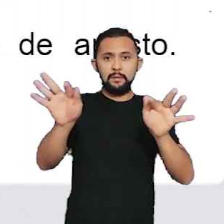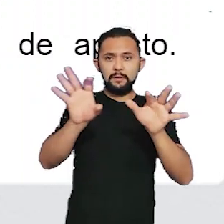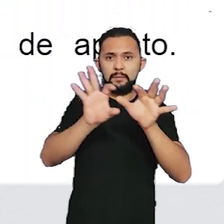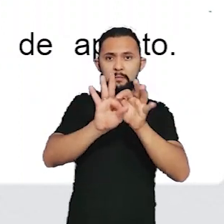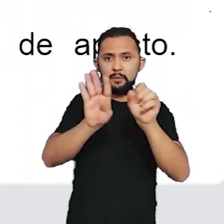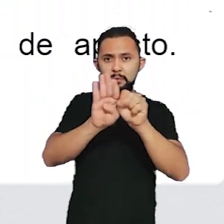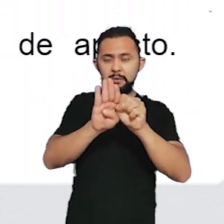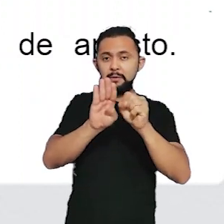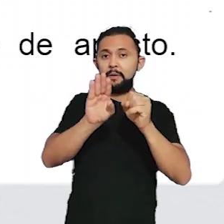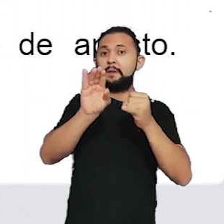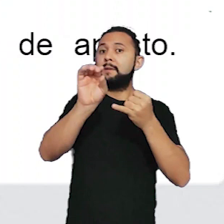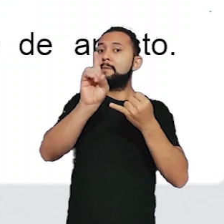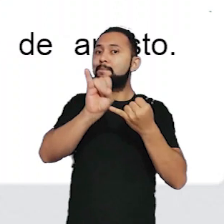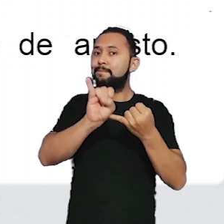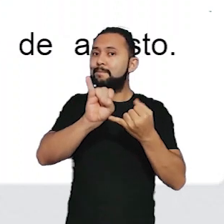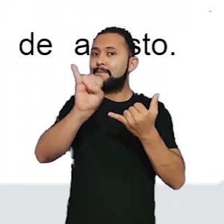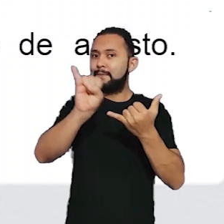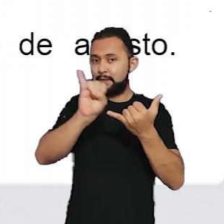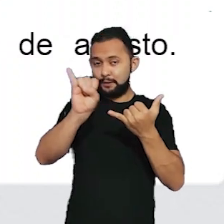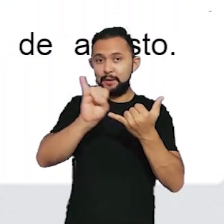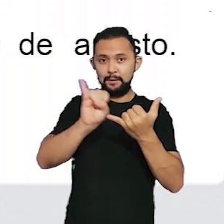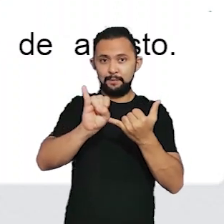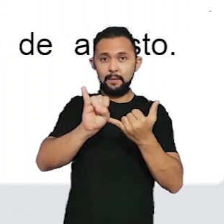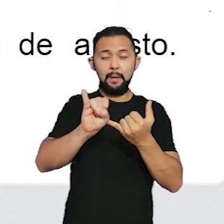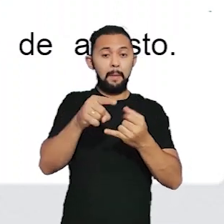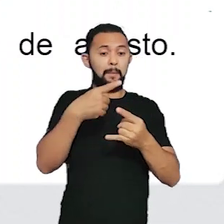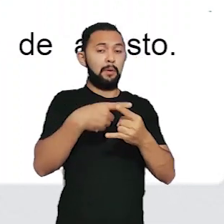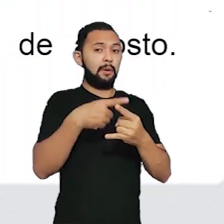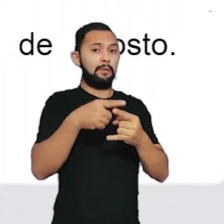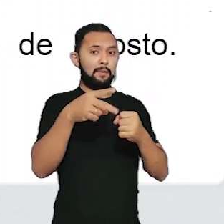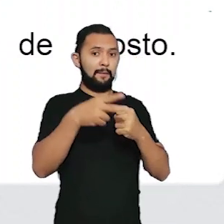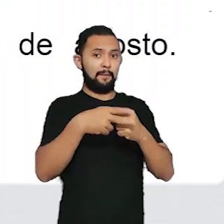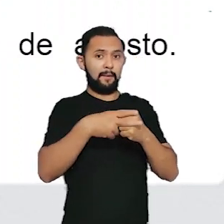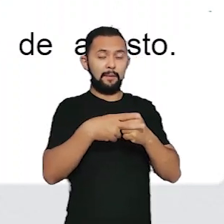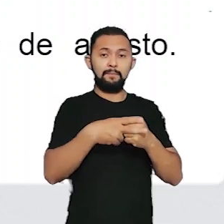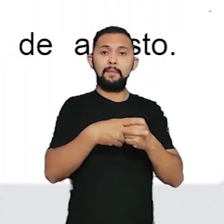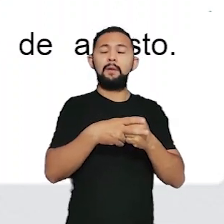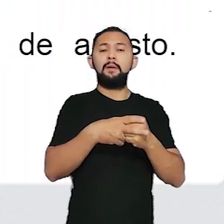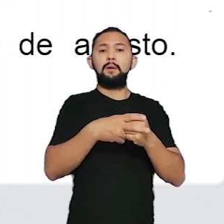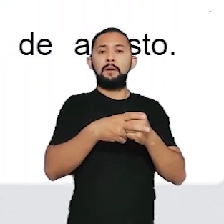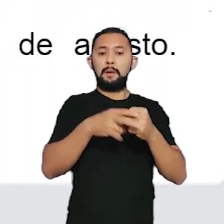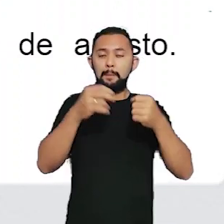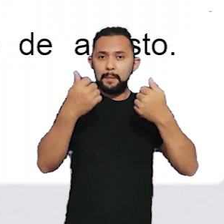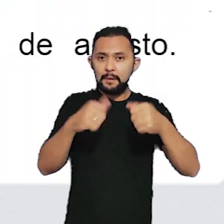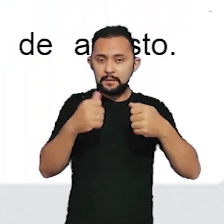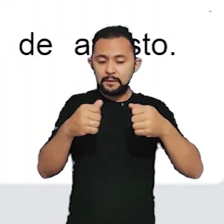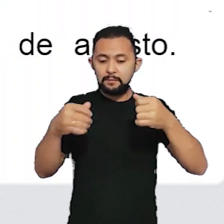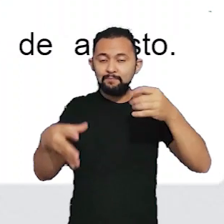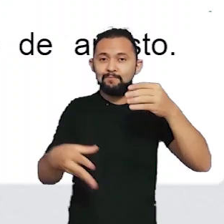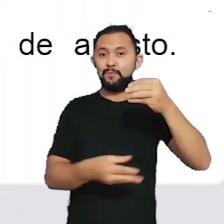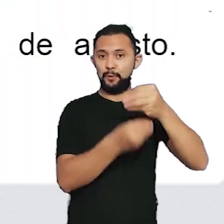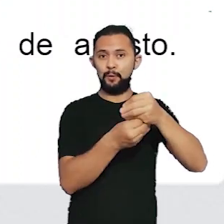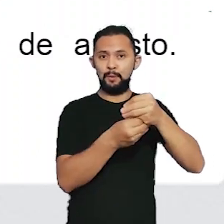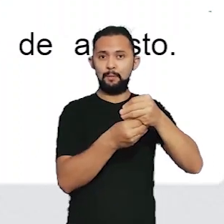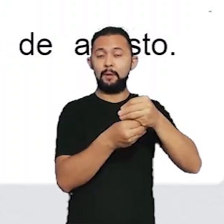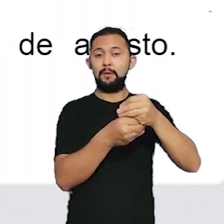é objeto indireto? É o complemento de um verbo transitivo indireto, ou seja, complemento de um verbo